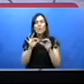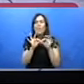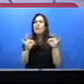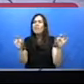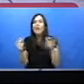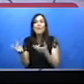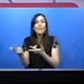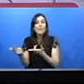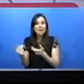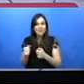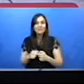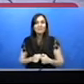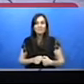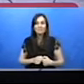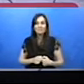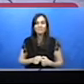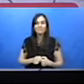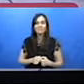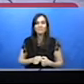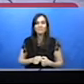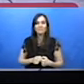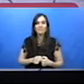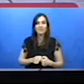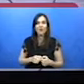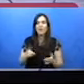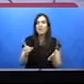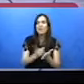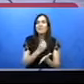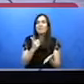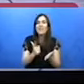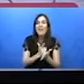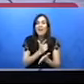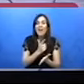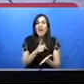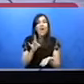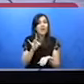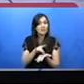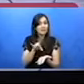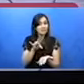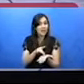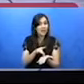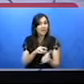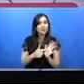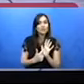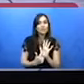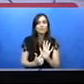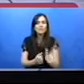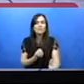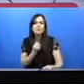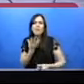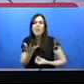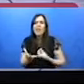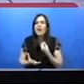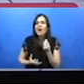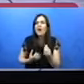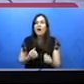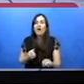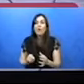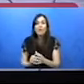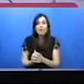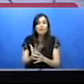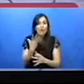Mas cordel, literatura, é a real expressão como fonte de cultura, ou